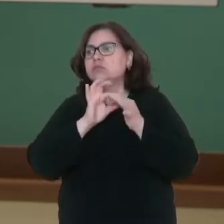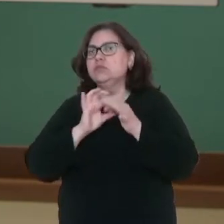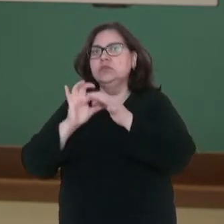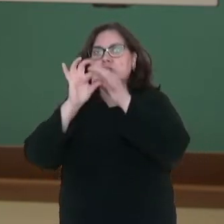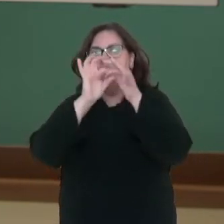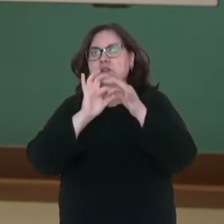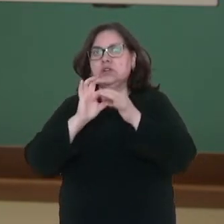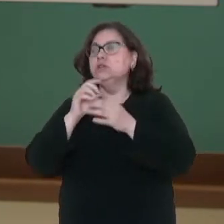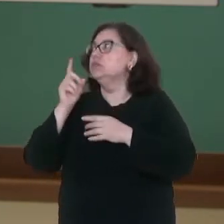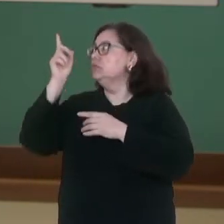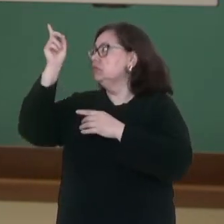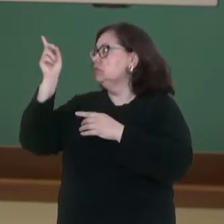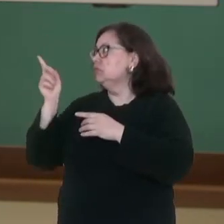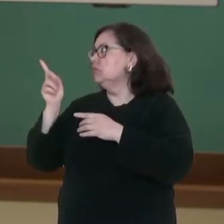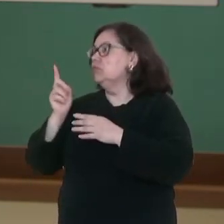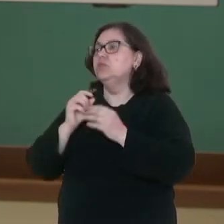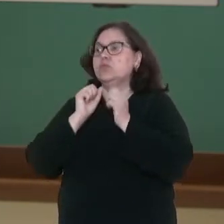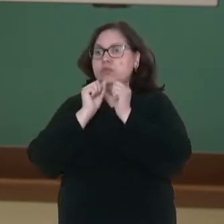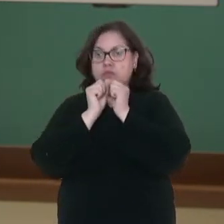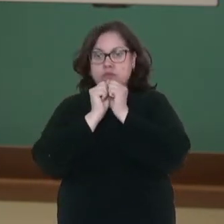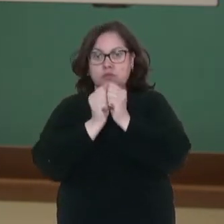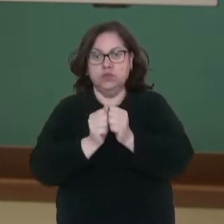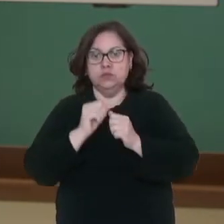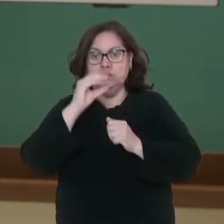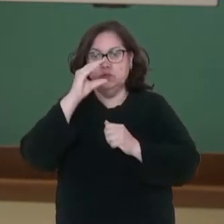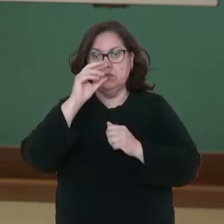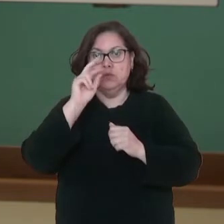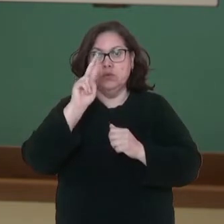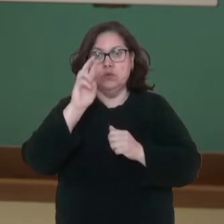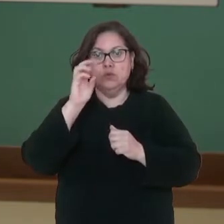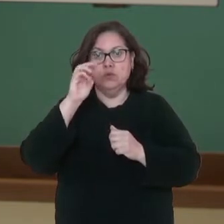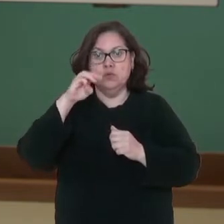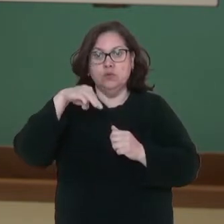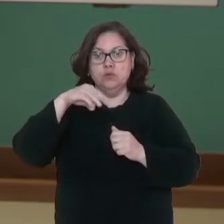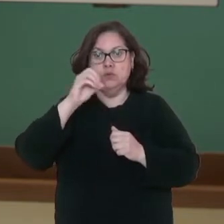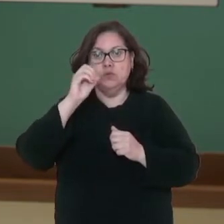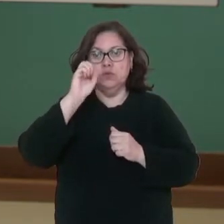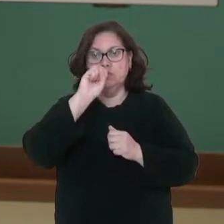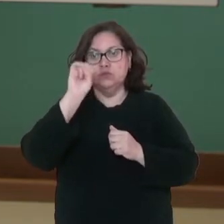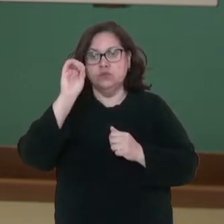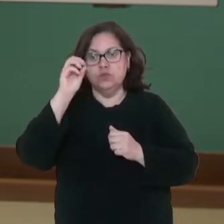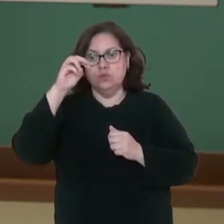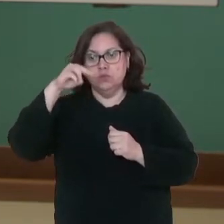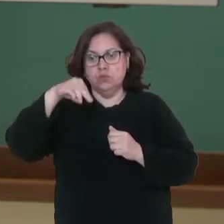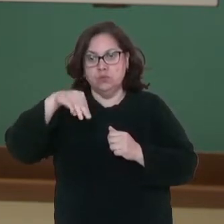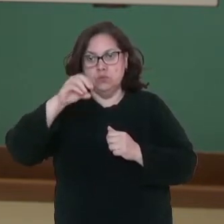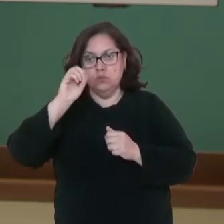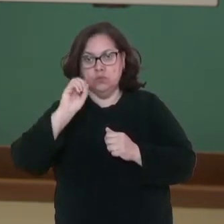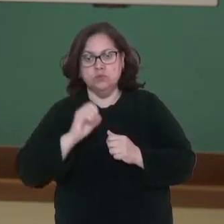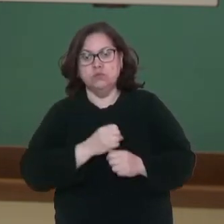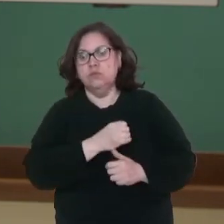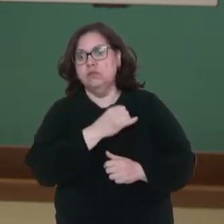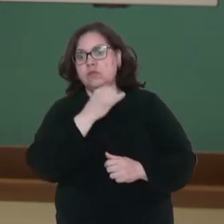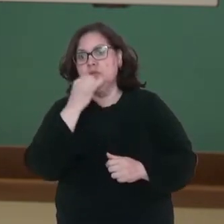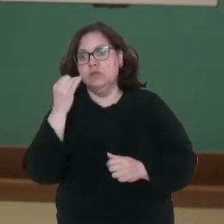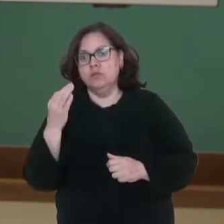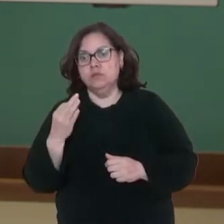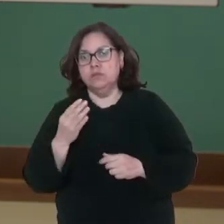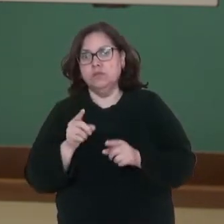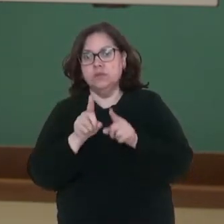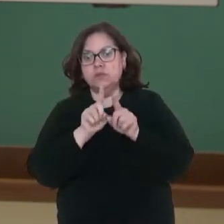ligados ali no mesmo cromossomo, tá? São dois genes diferentes, no mesmo cromossomo, lembrando que existem pares de